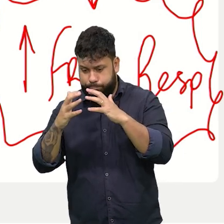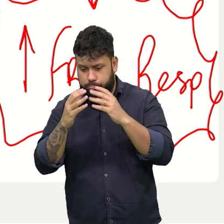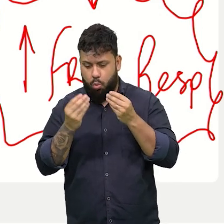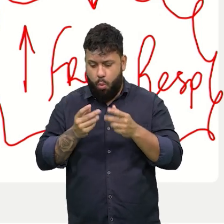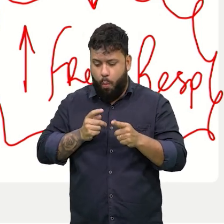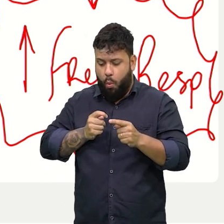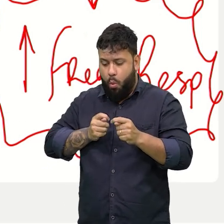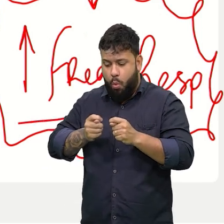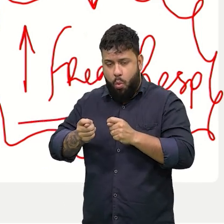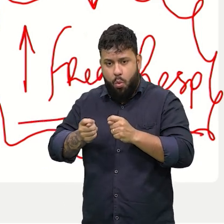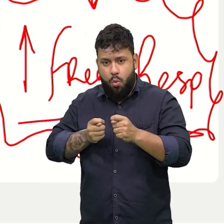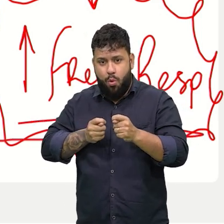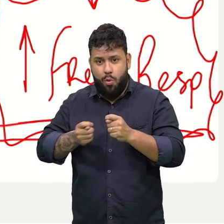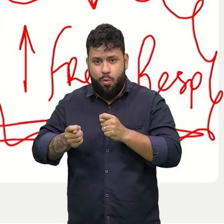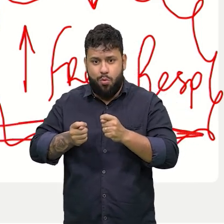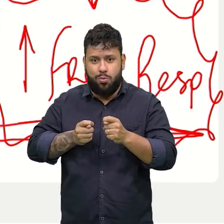de